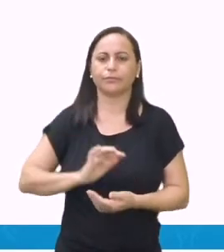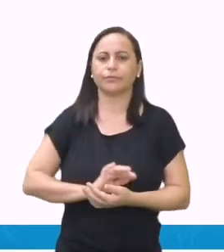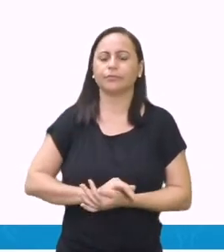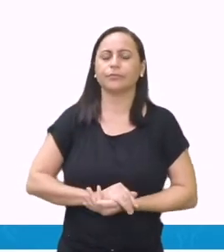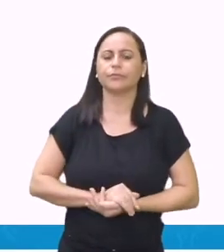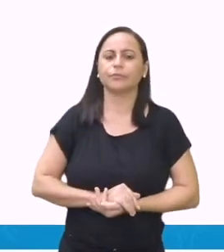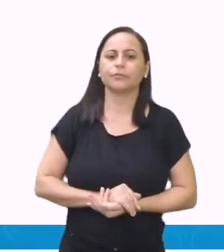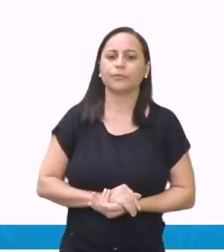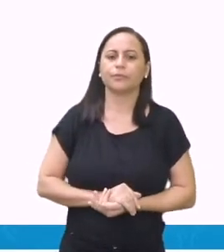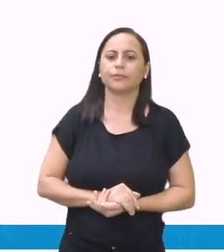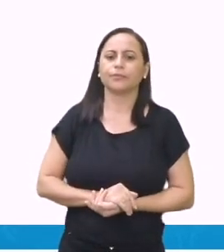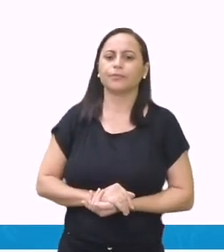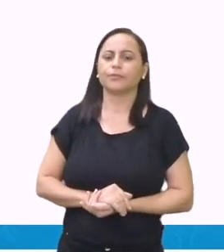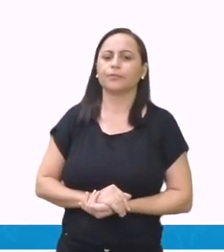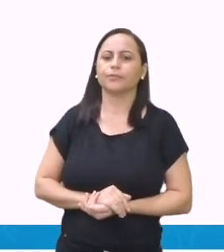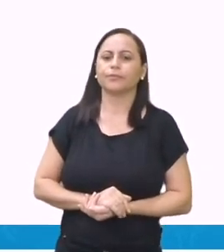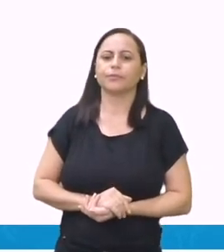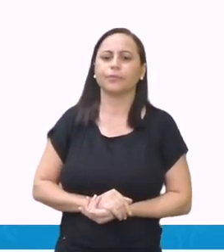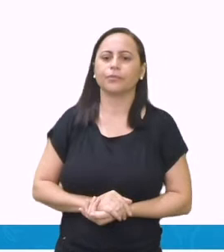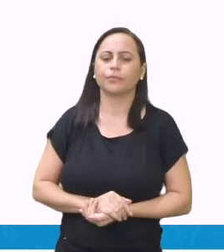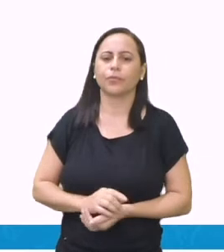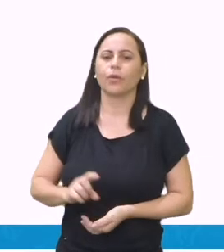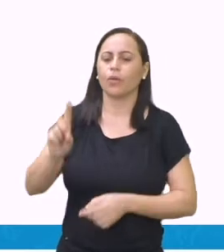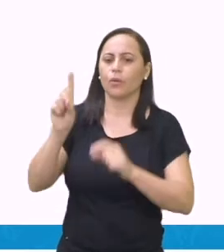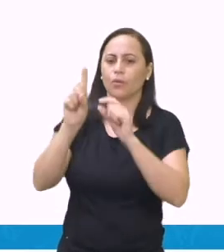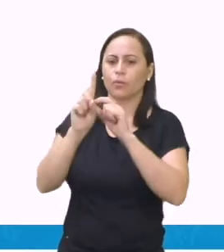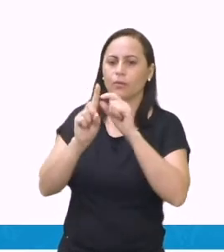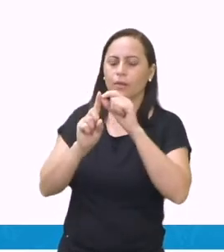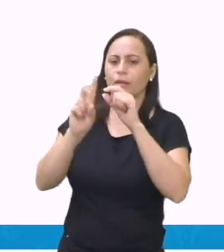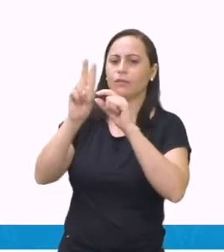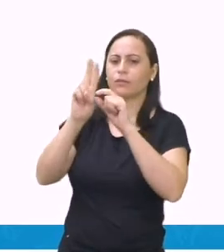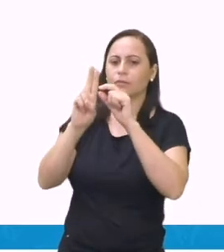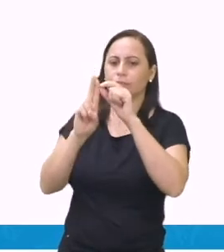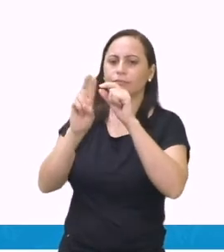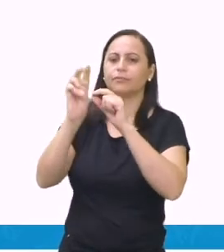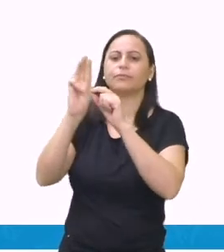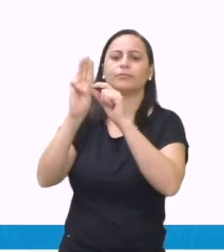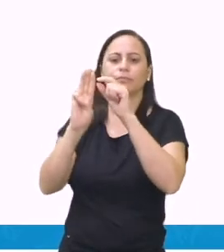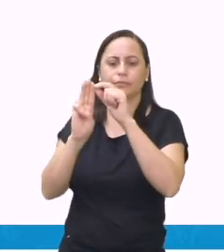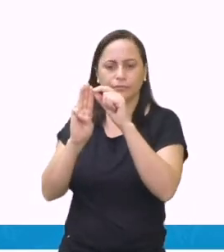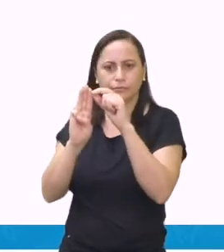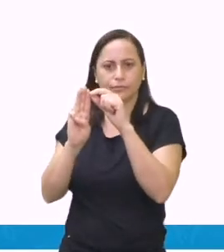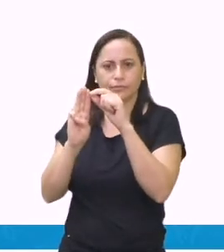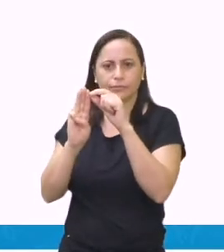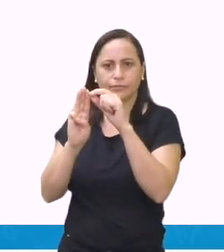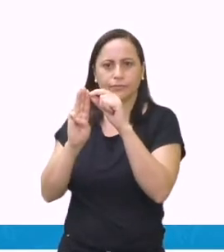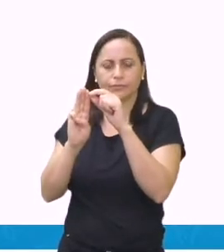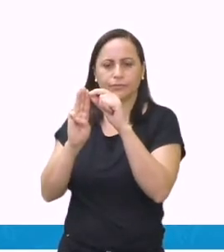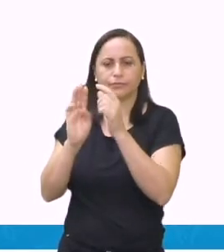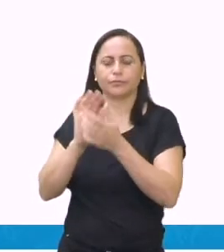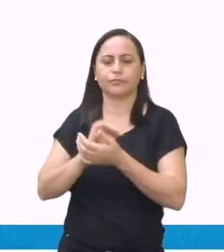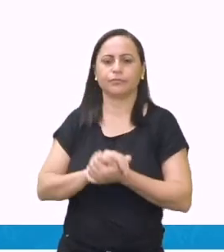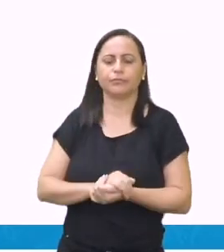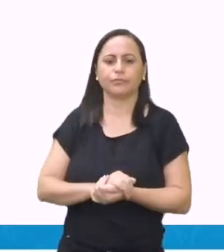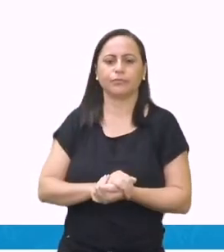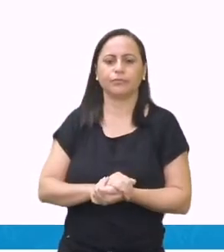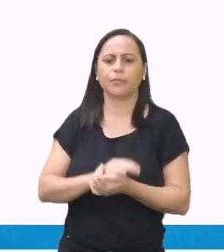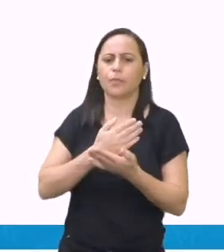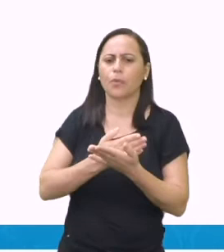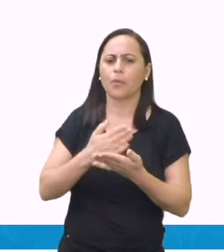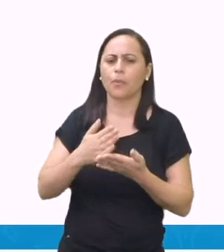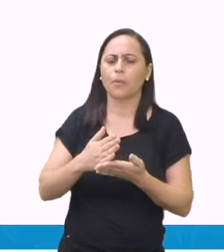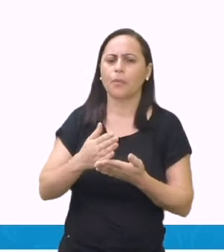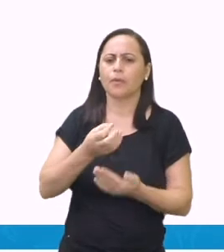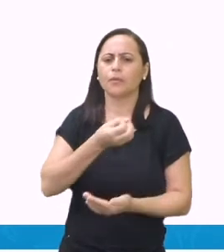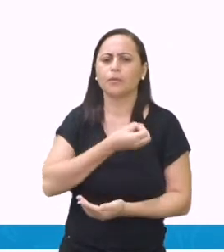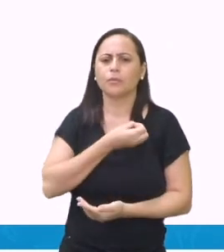262. Vamos nas ordens, ó. Unidade, dezena, centena. Vamos começar com